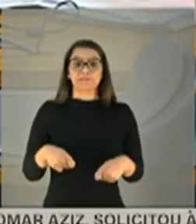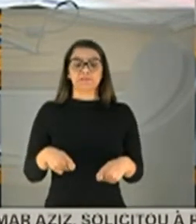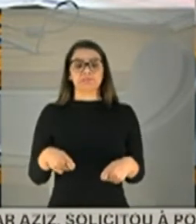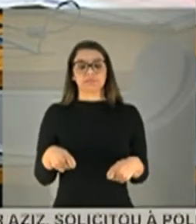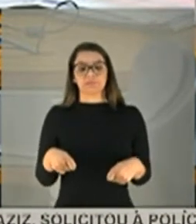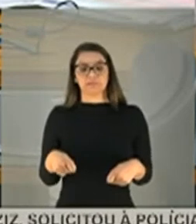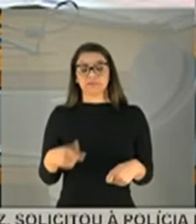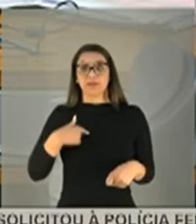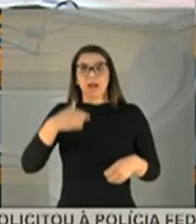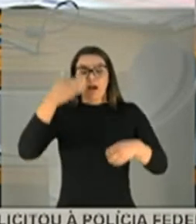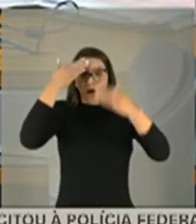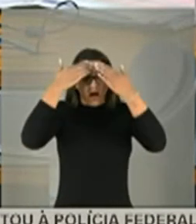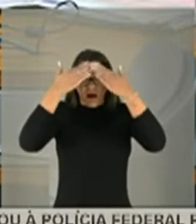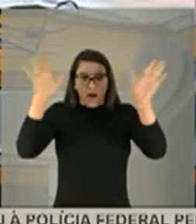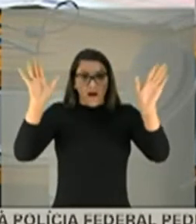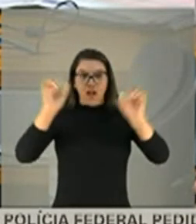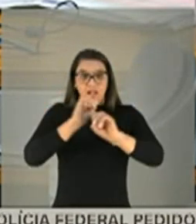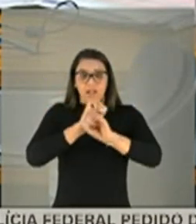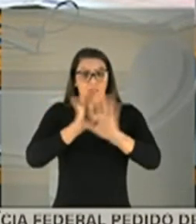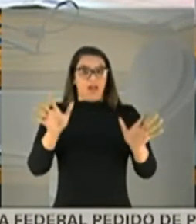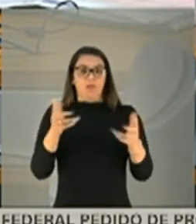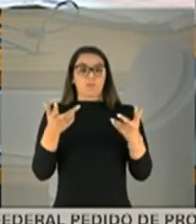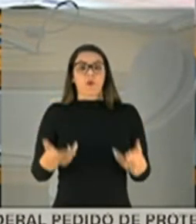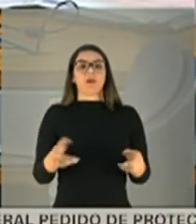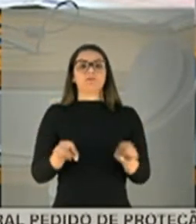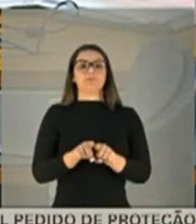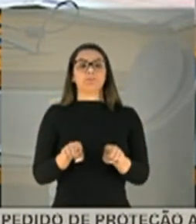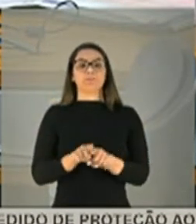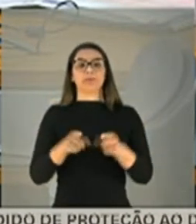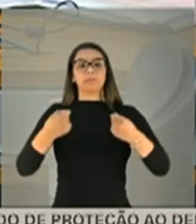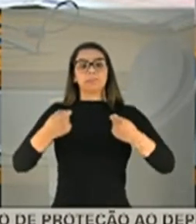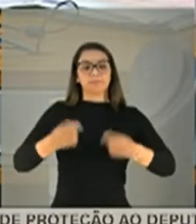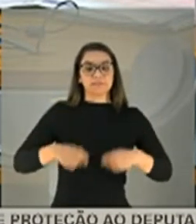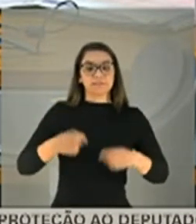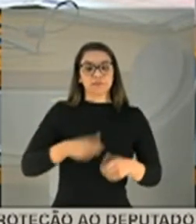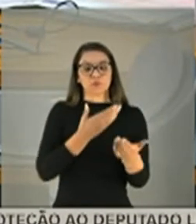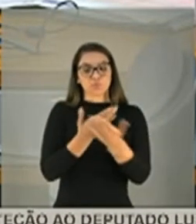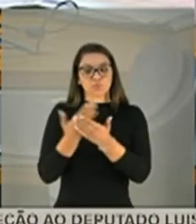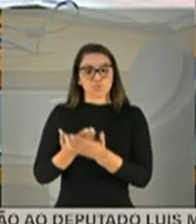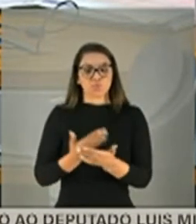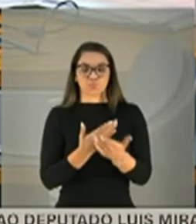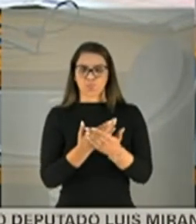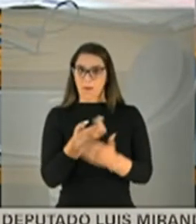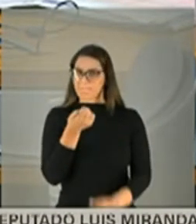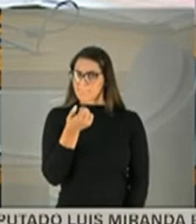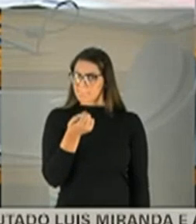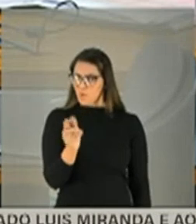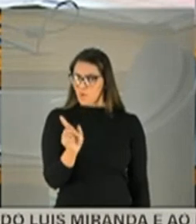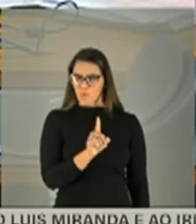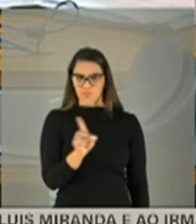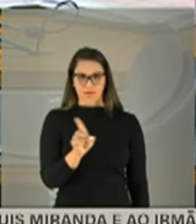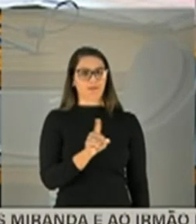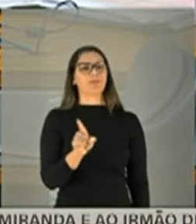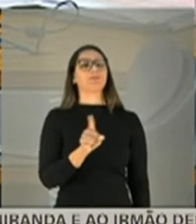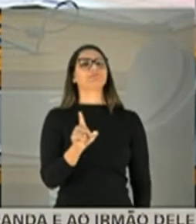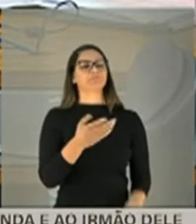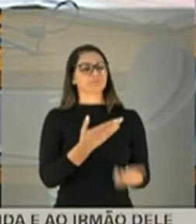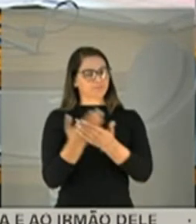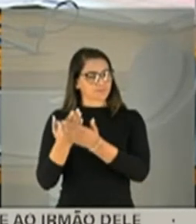uma lucidez com relação a isso, assim como também existem muitos estudos, não são poucos estudos, muitos